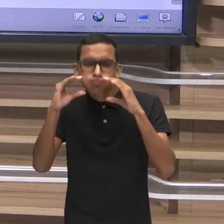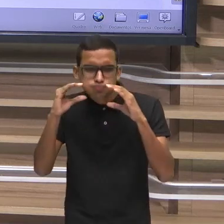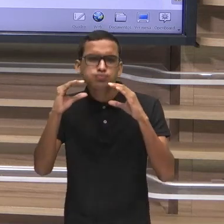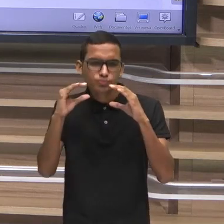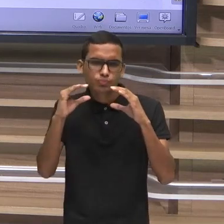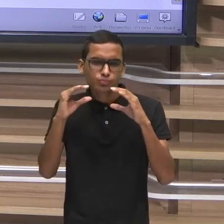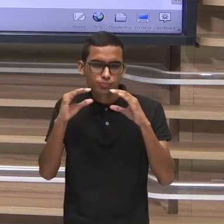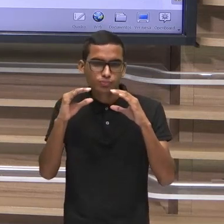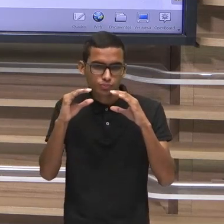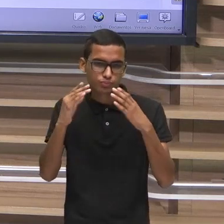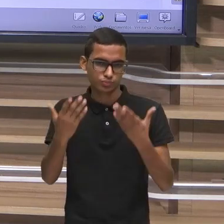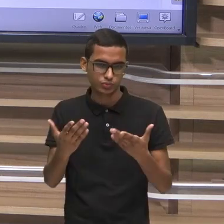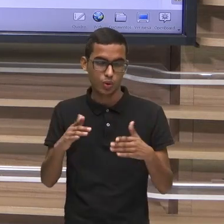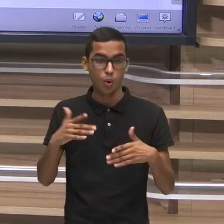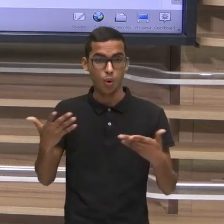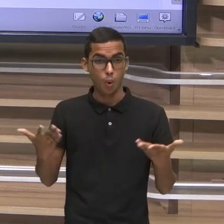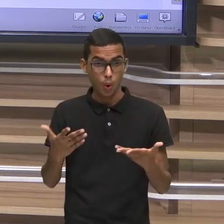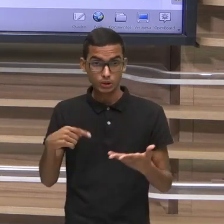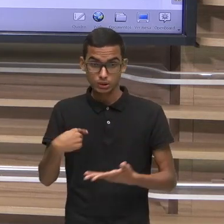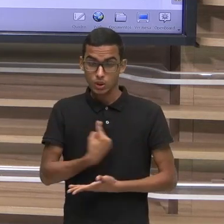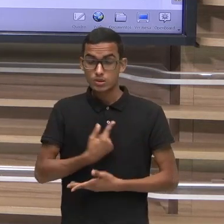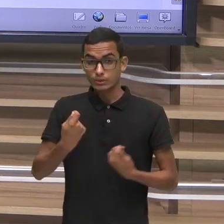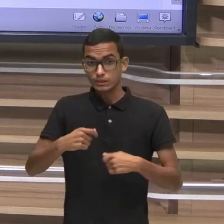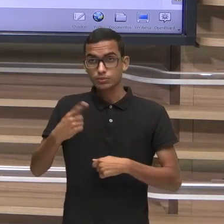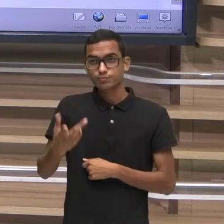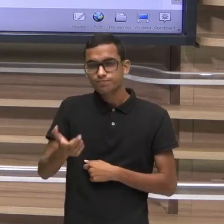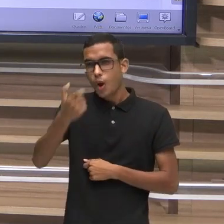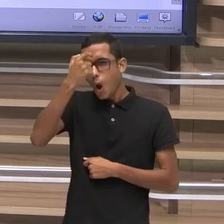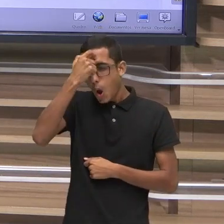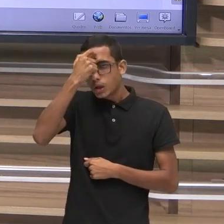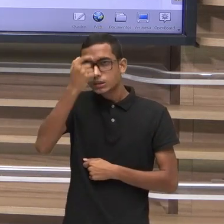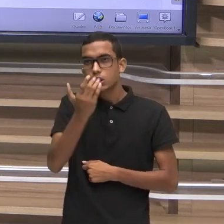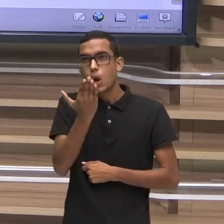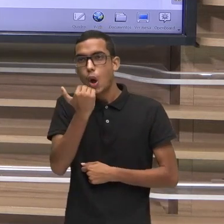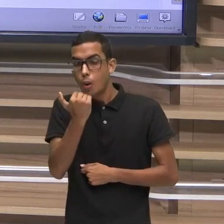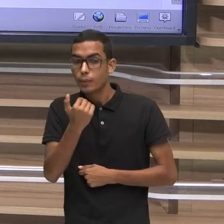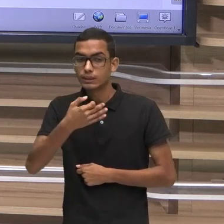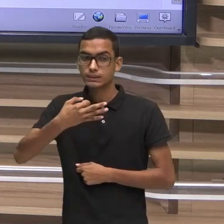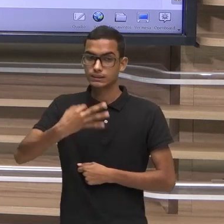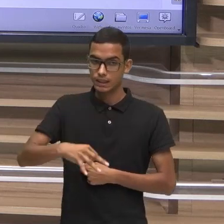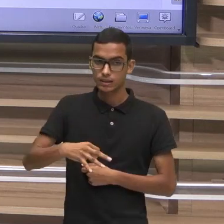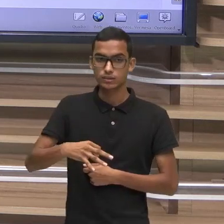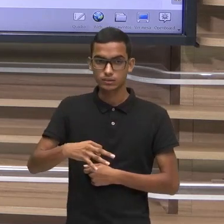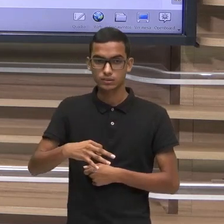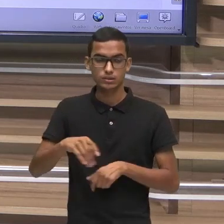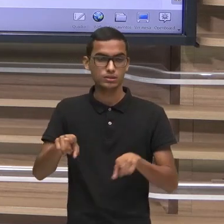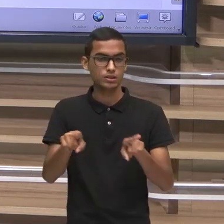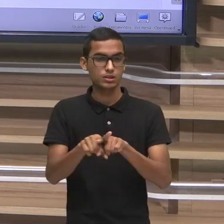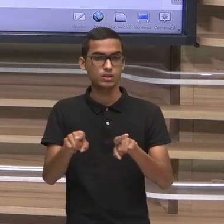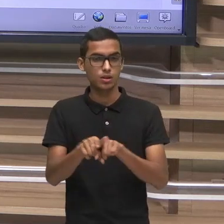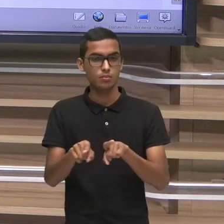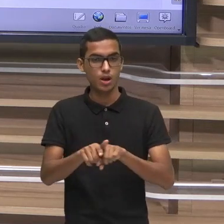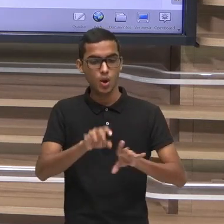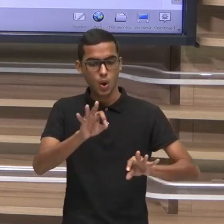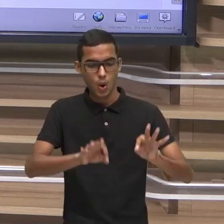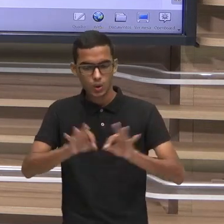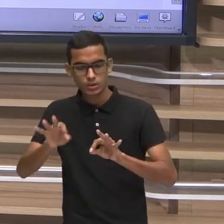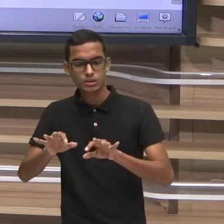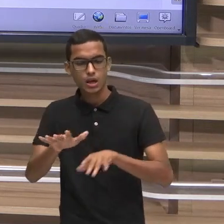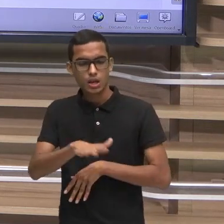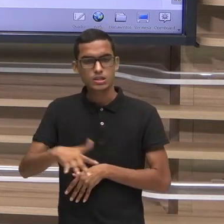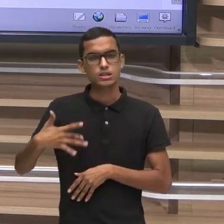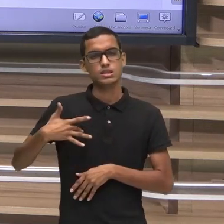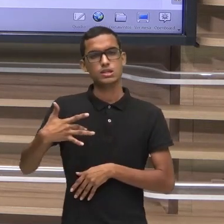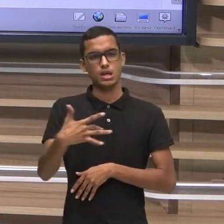mente comer com moderação, ter um tempinho ali para investir na saúde, para investir na